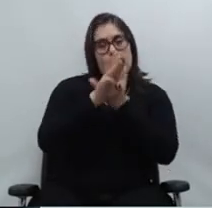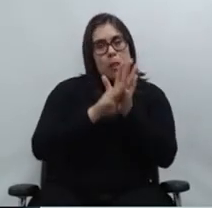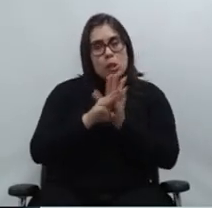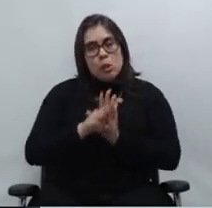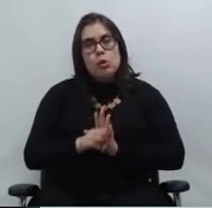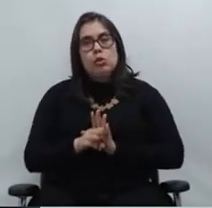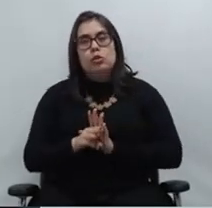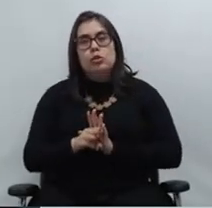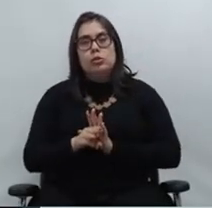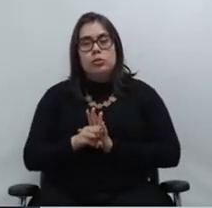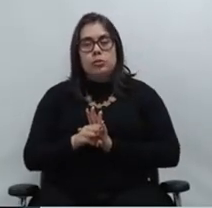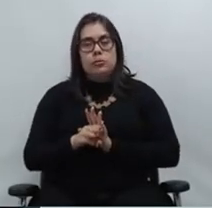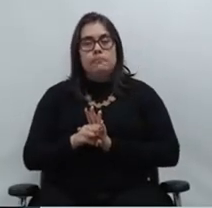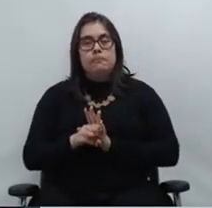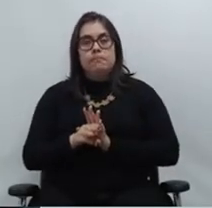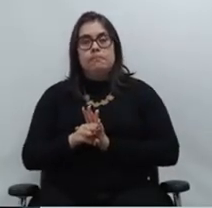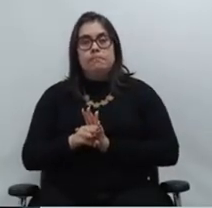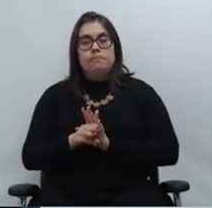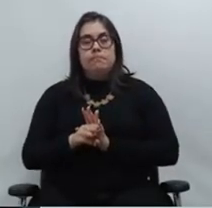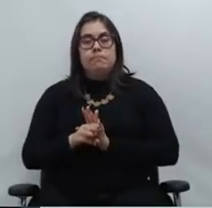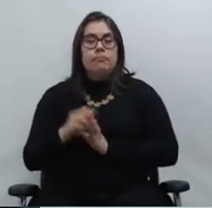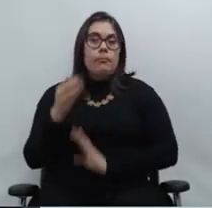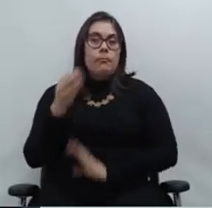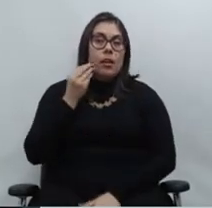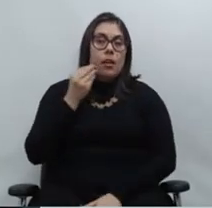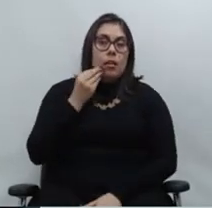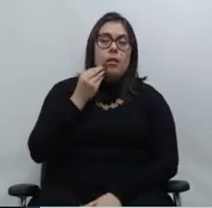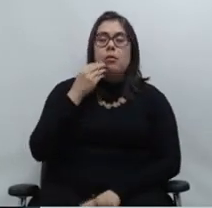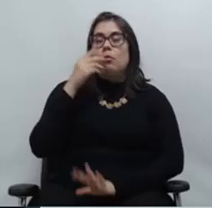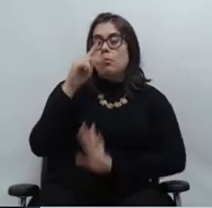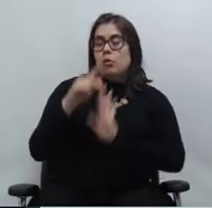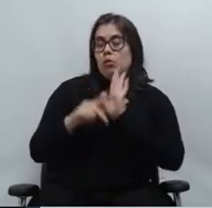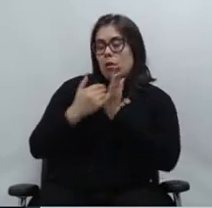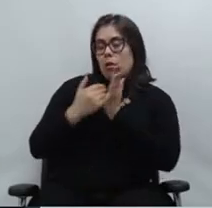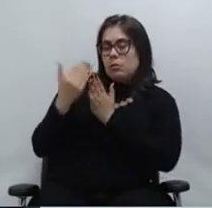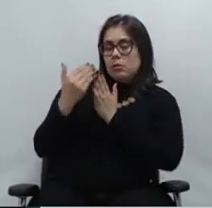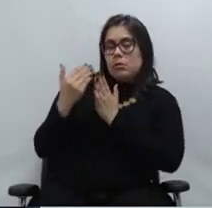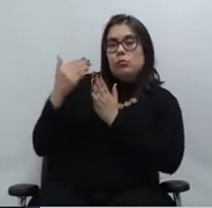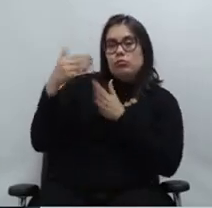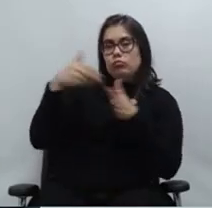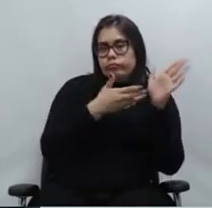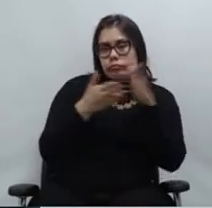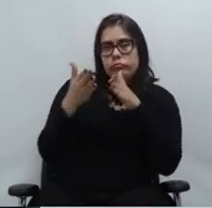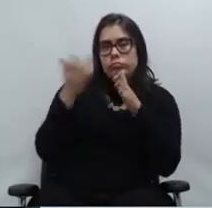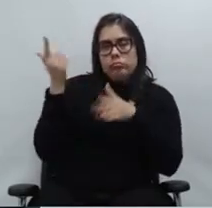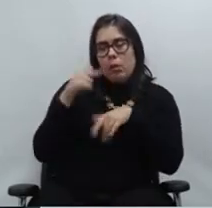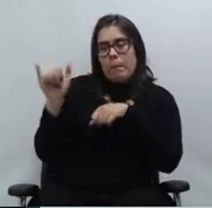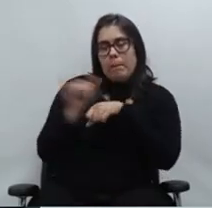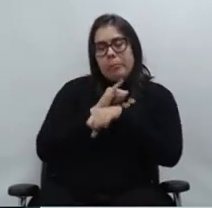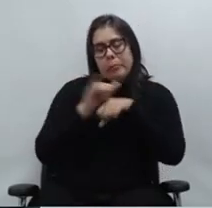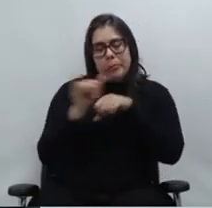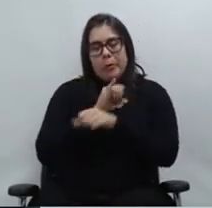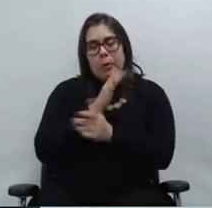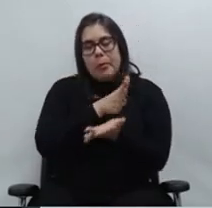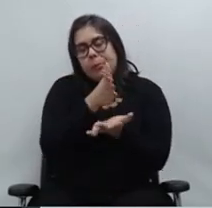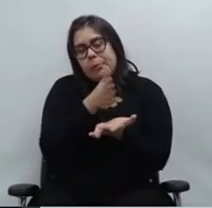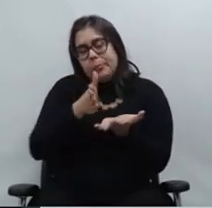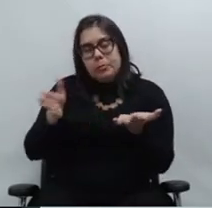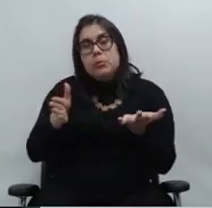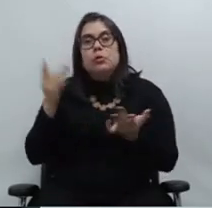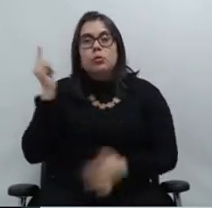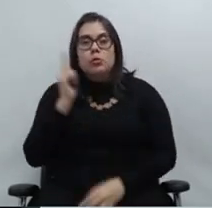nas finalidades do ciclo. Pretende-se, com esse projeto piloto, a apresentação de caminhos para a implementação de medidas que